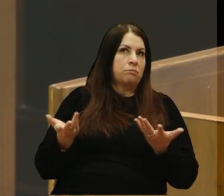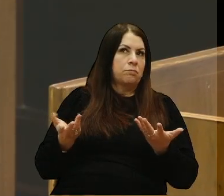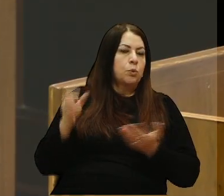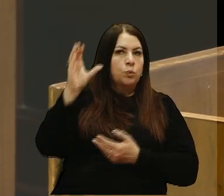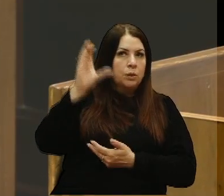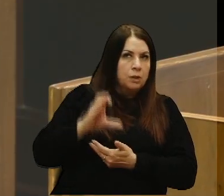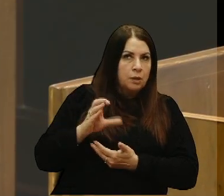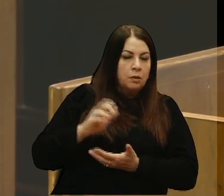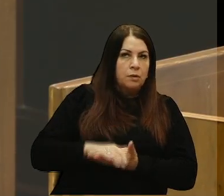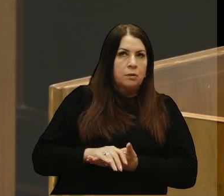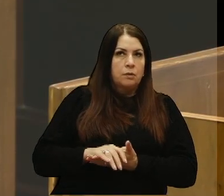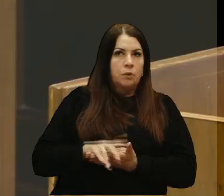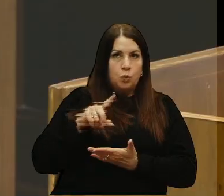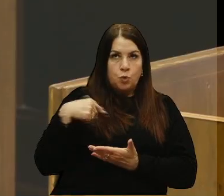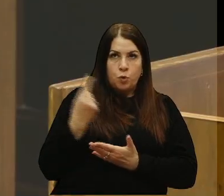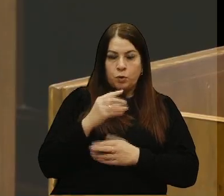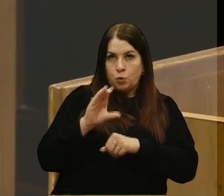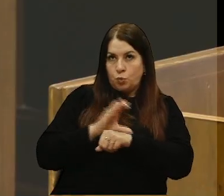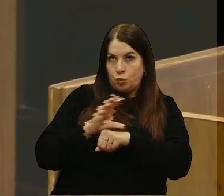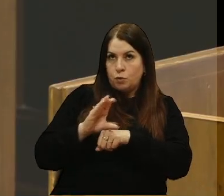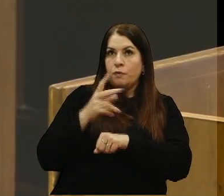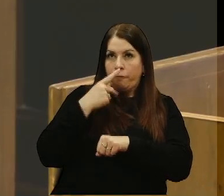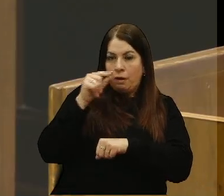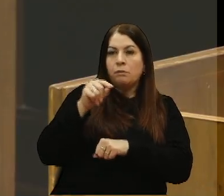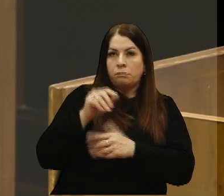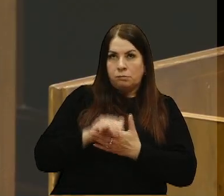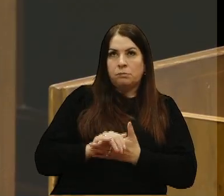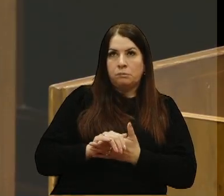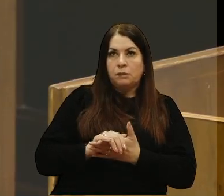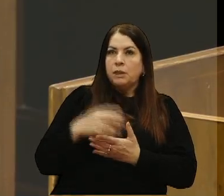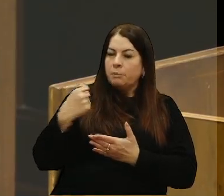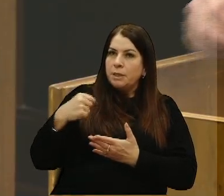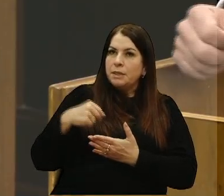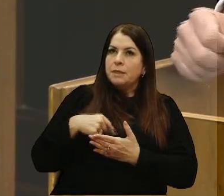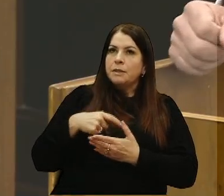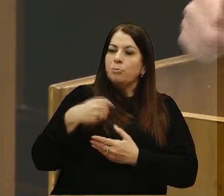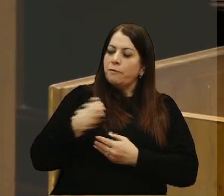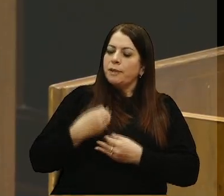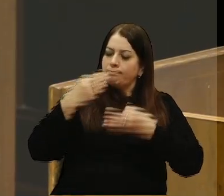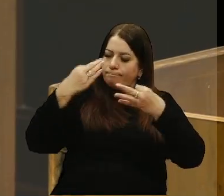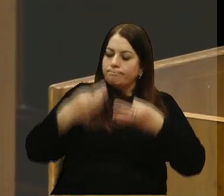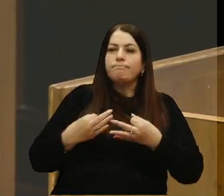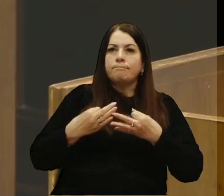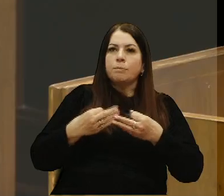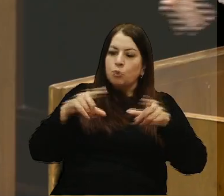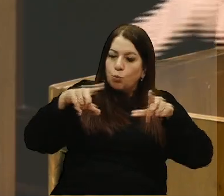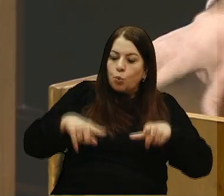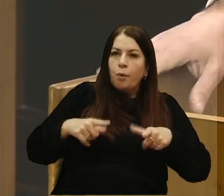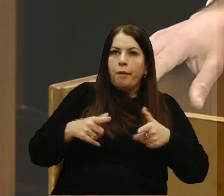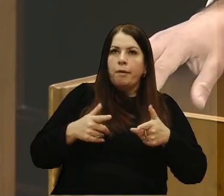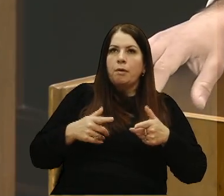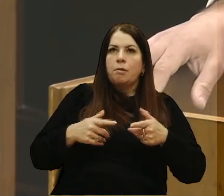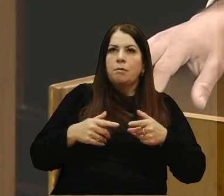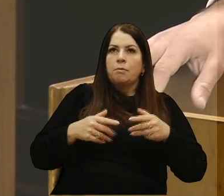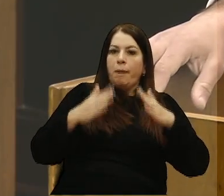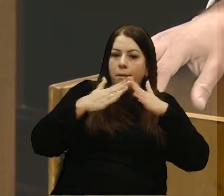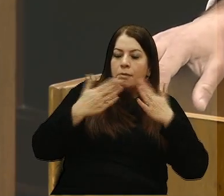cidadão, a nossa Constituição já fala sobre isso. Ele precisa ter dignidade, ele precisa ter um local, um